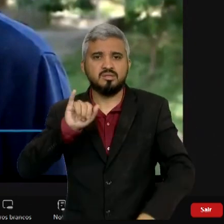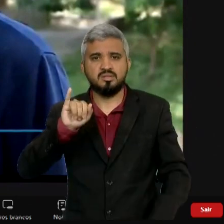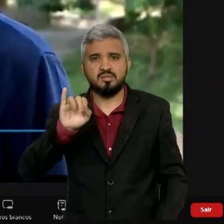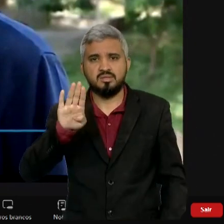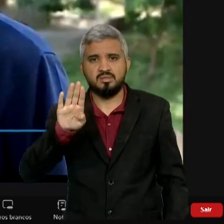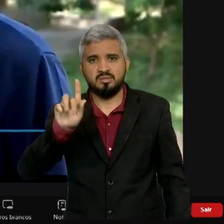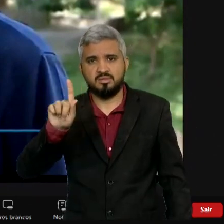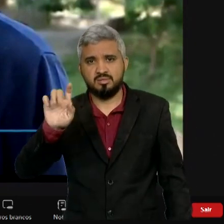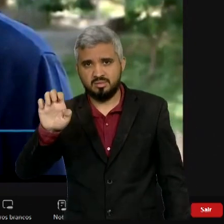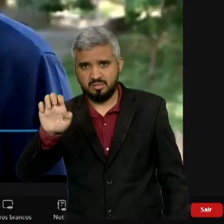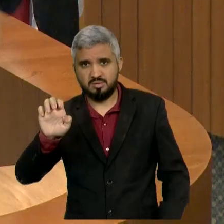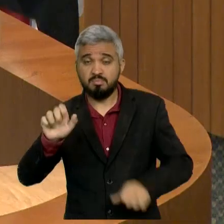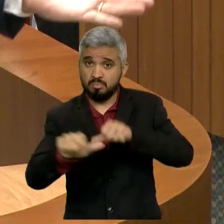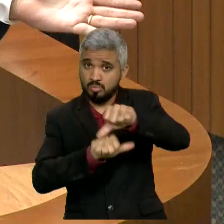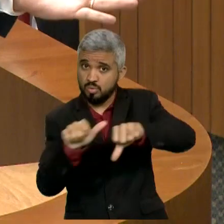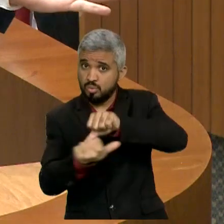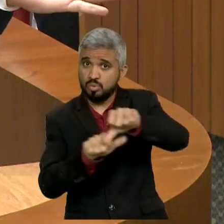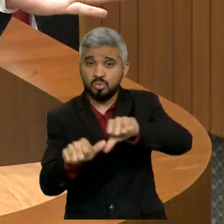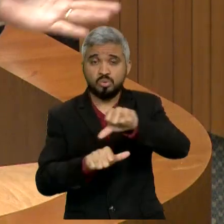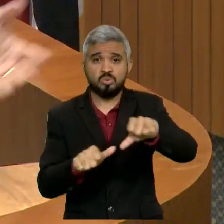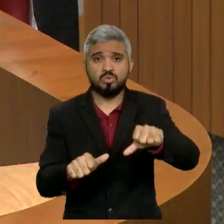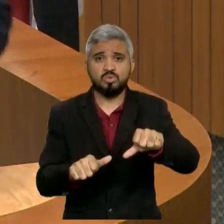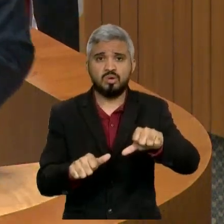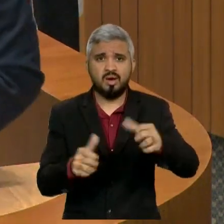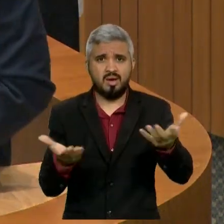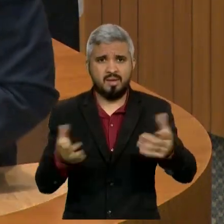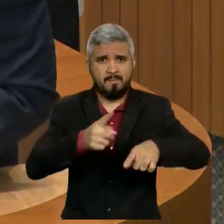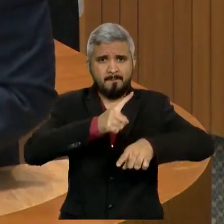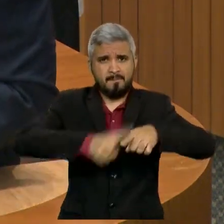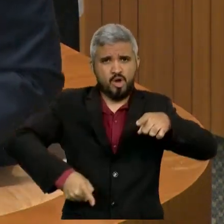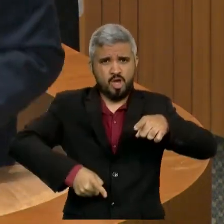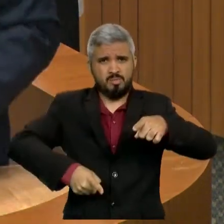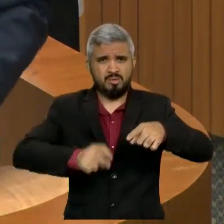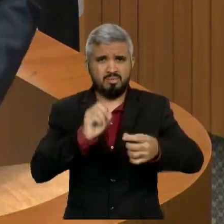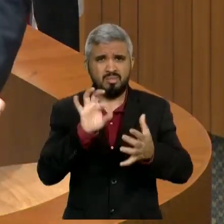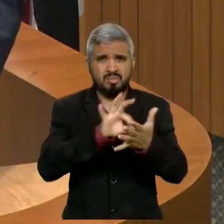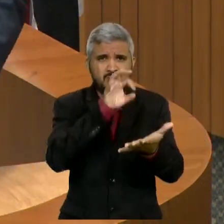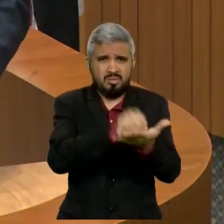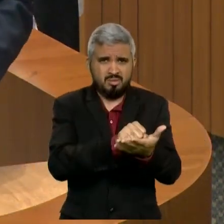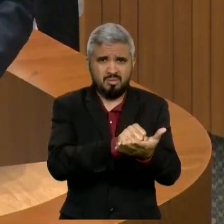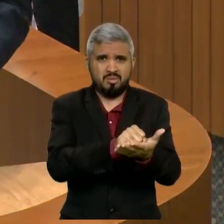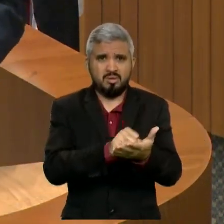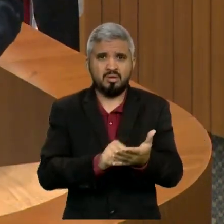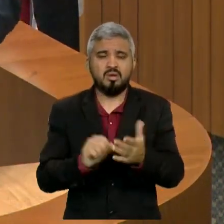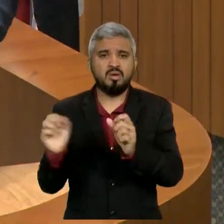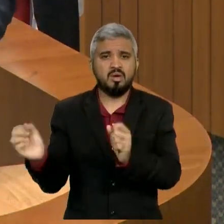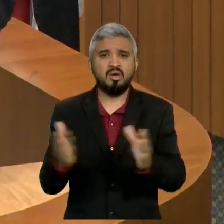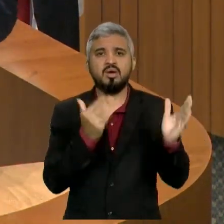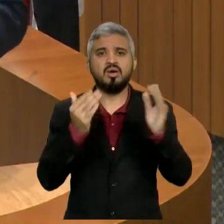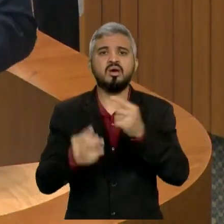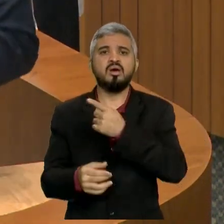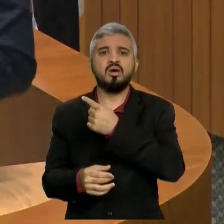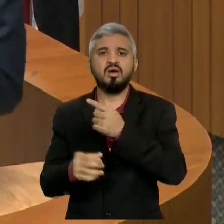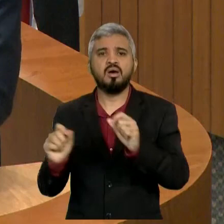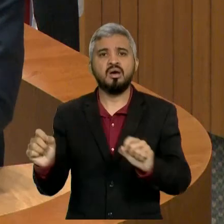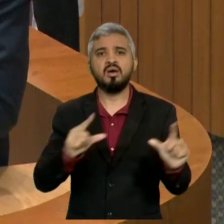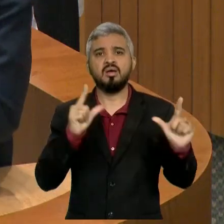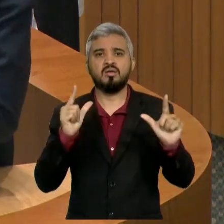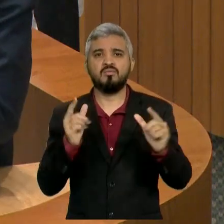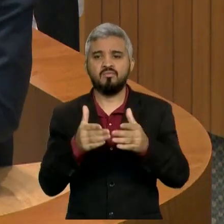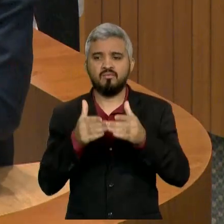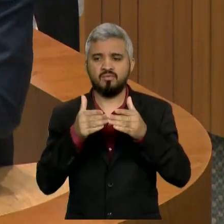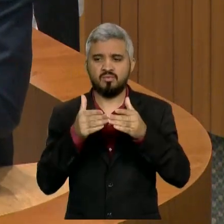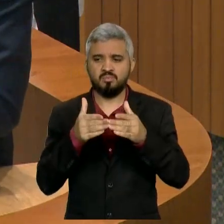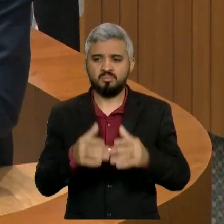proibido. Aí é um país esquisito, porque coloca a próxima mensagem, a próxima figura, por favor, a próxima